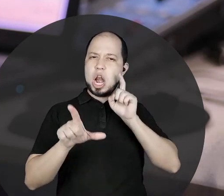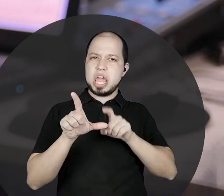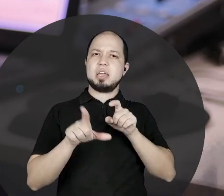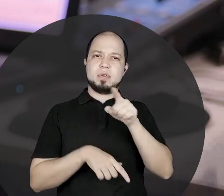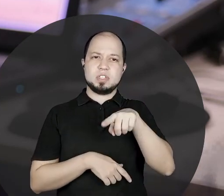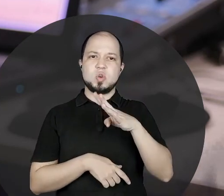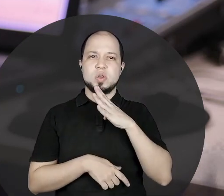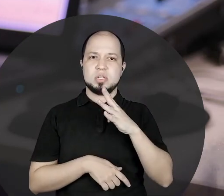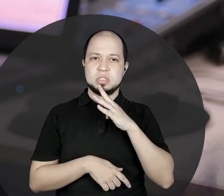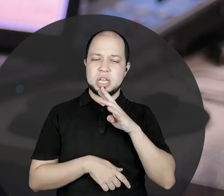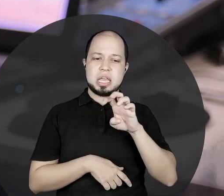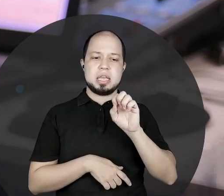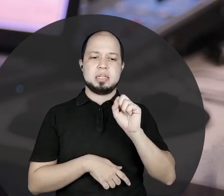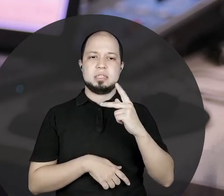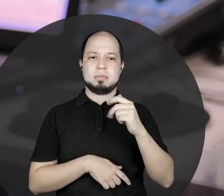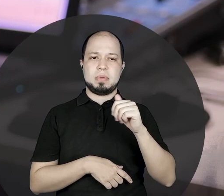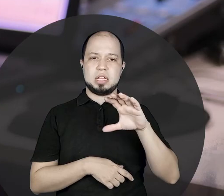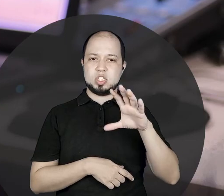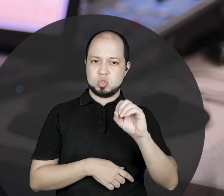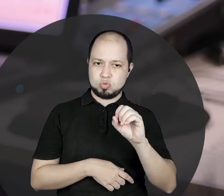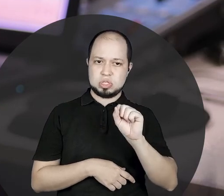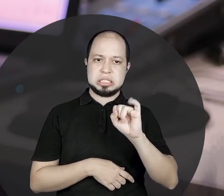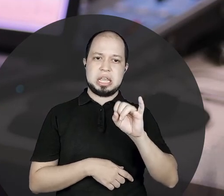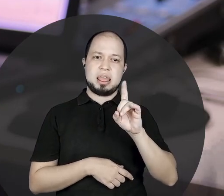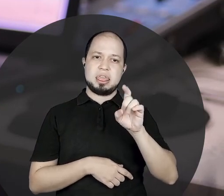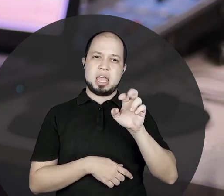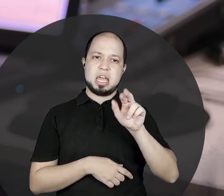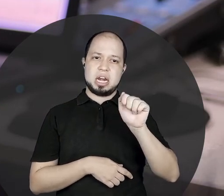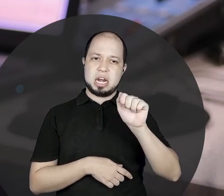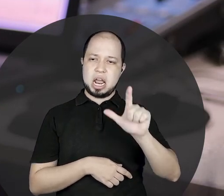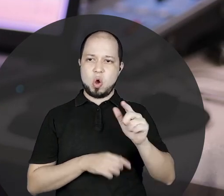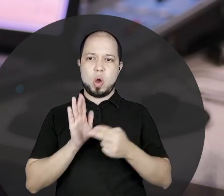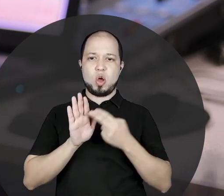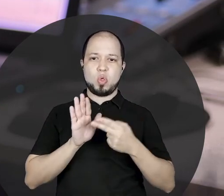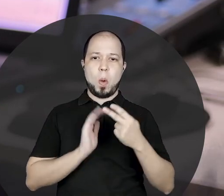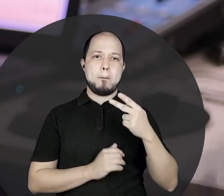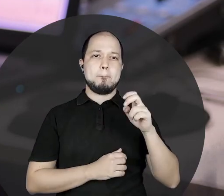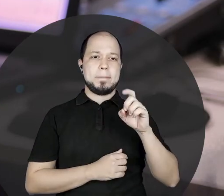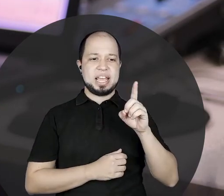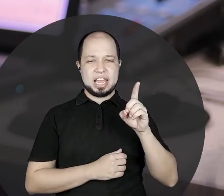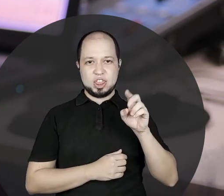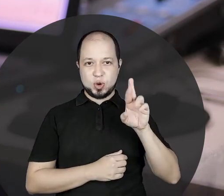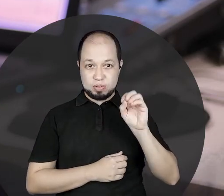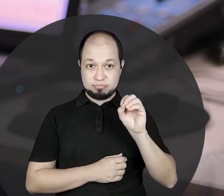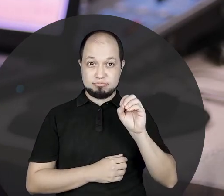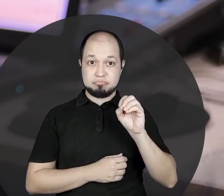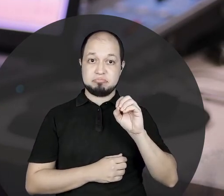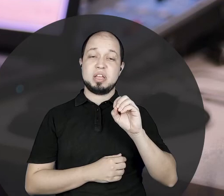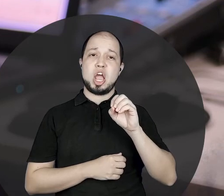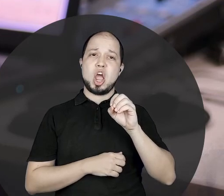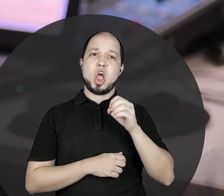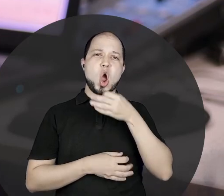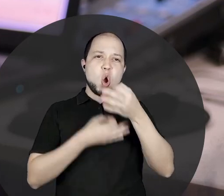eu boto o link aqui fixado, mas a música se chama Espaço Sideral, Pedro Anderson, vai estar disponível